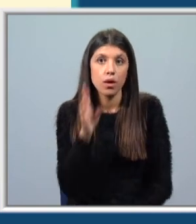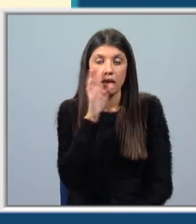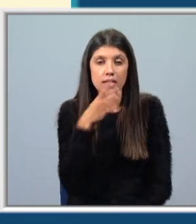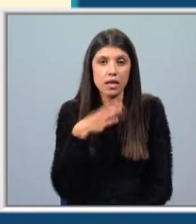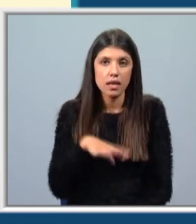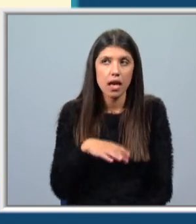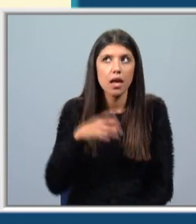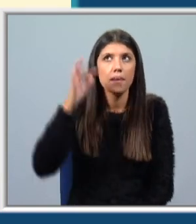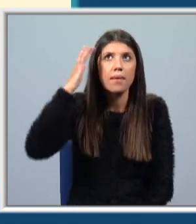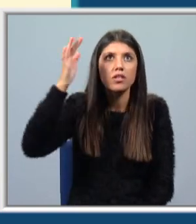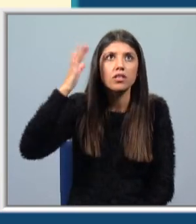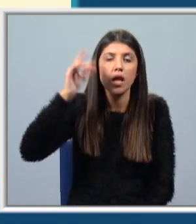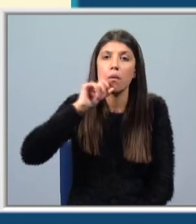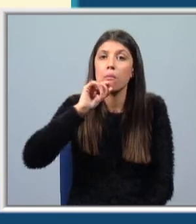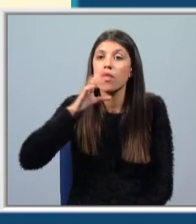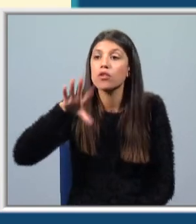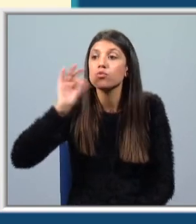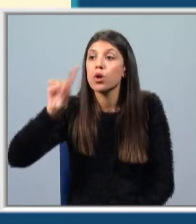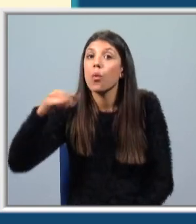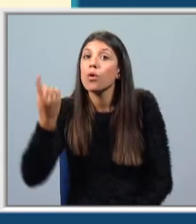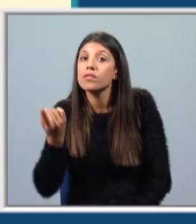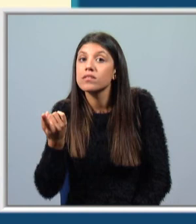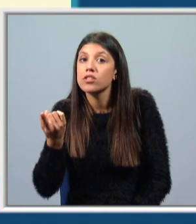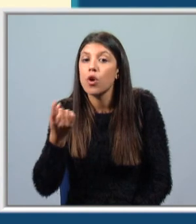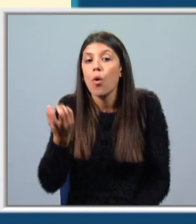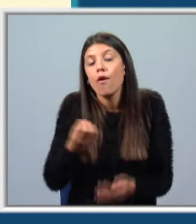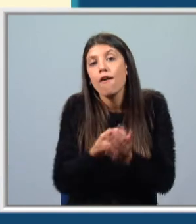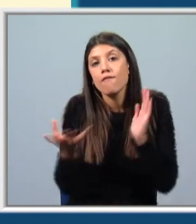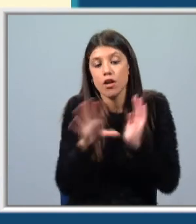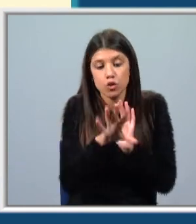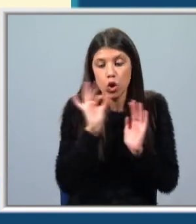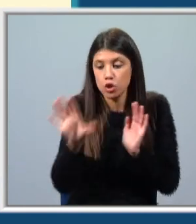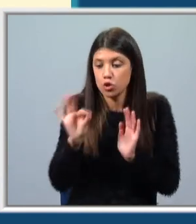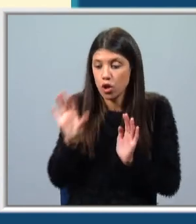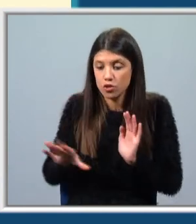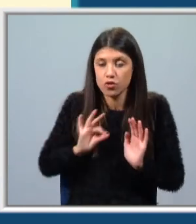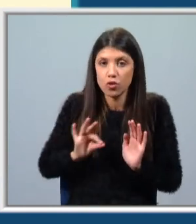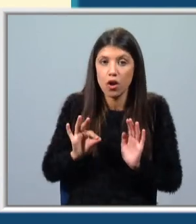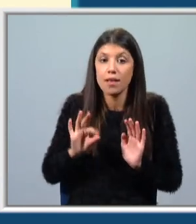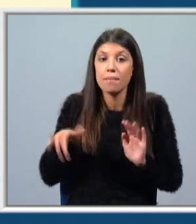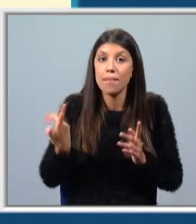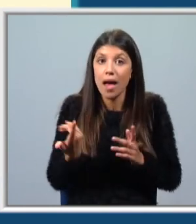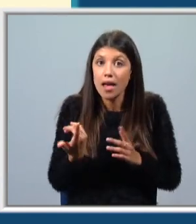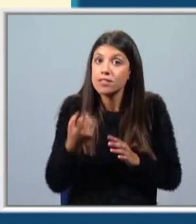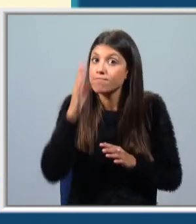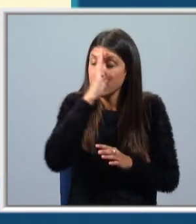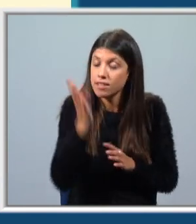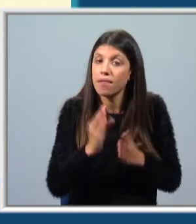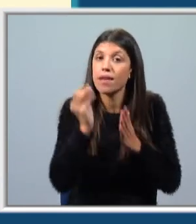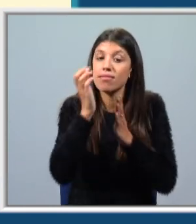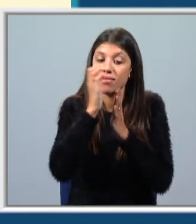muita imaginação, até podem escolher mais do que uma. Já sabem, é que depois têm que arranjar uma maneira do texto que fazer